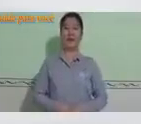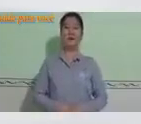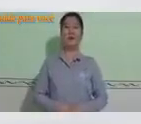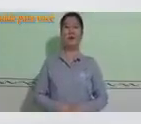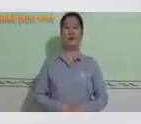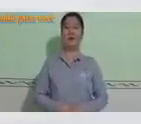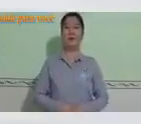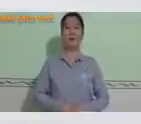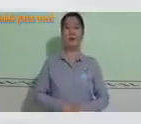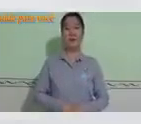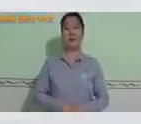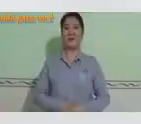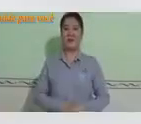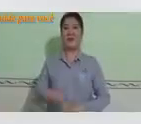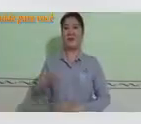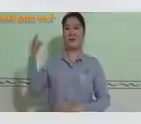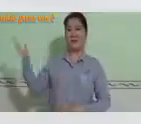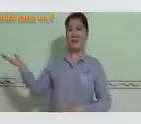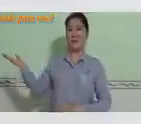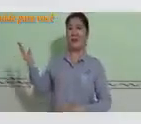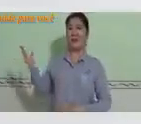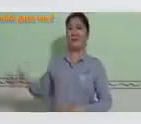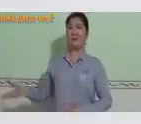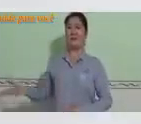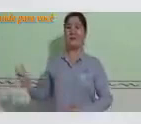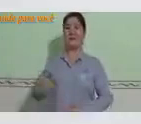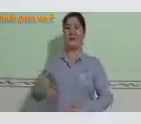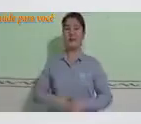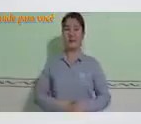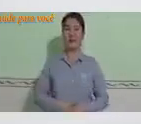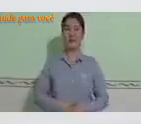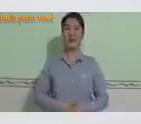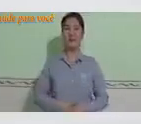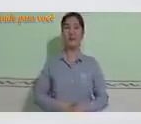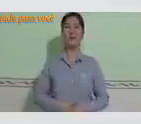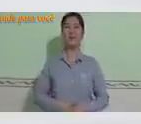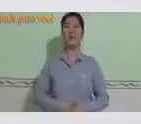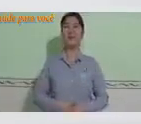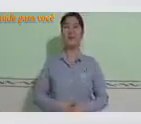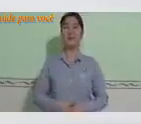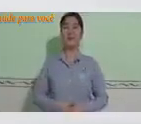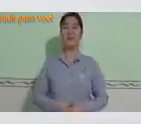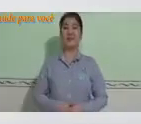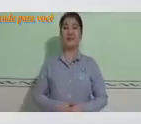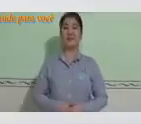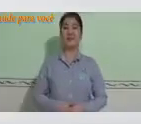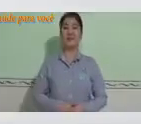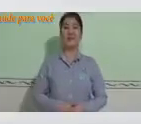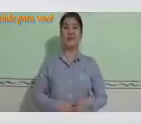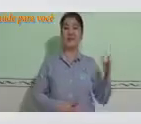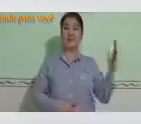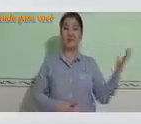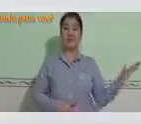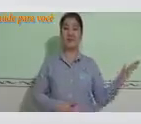pesadas, ponto e vírgula, aumento da sensibilidade à luz, ponto e vírgula, visão embaçada, ponto e vírgula, coceira e ardor nos